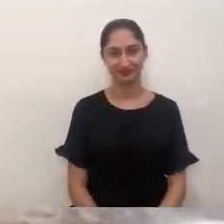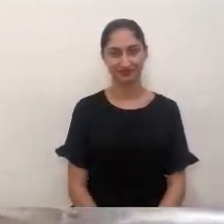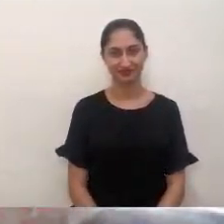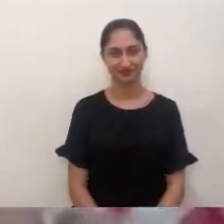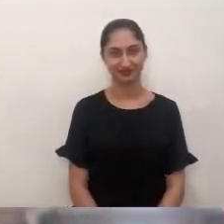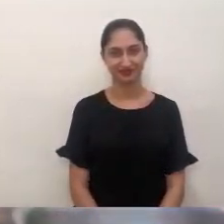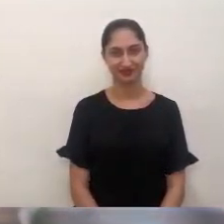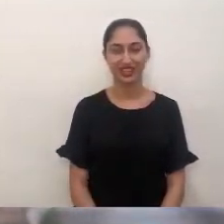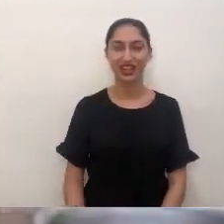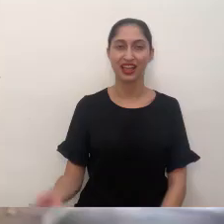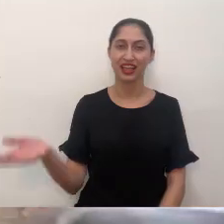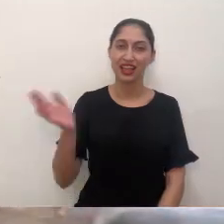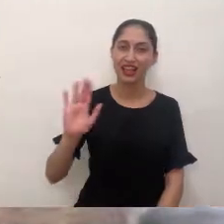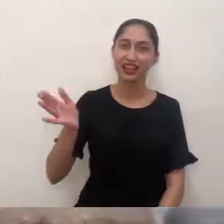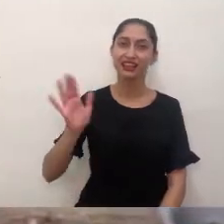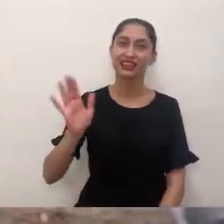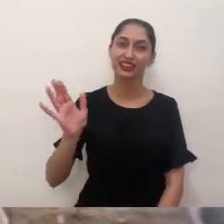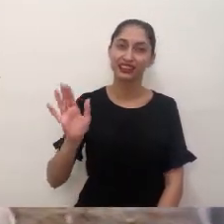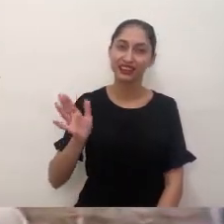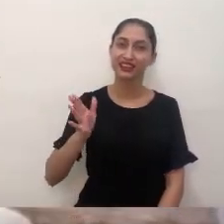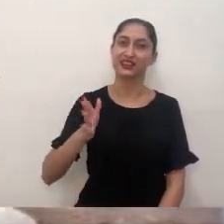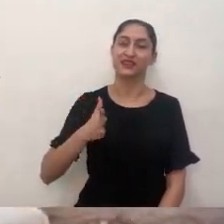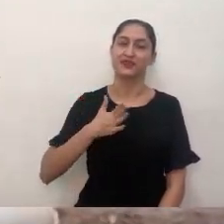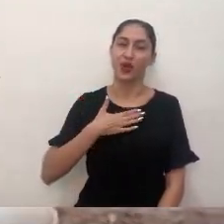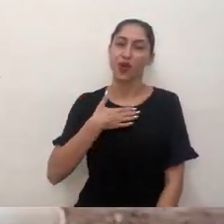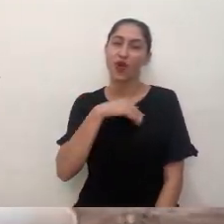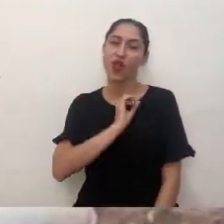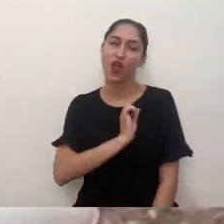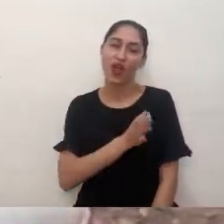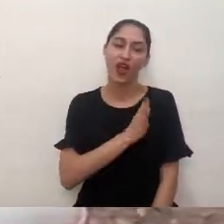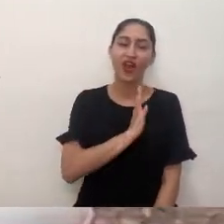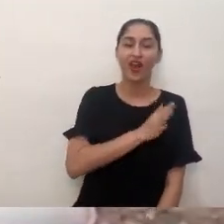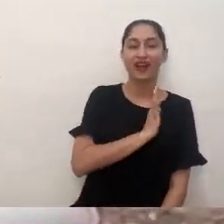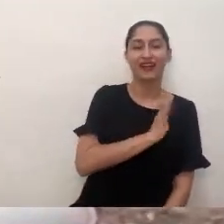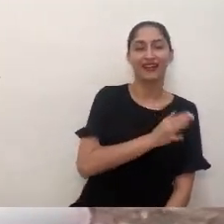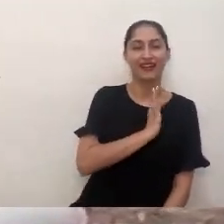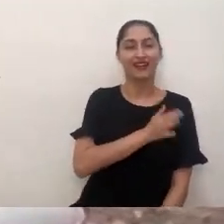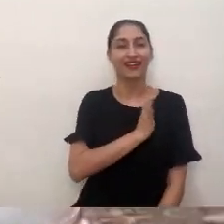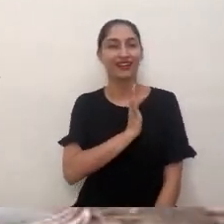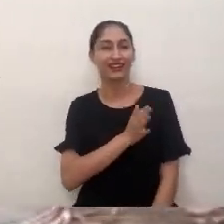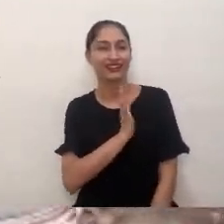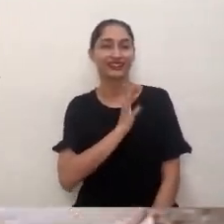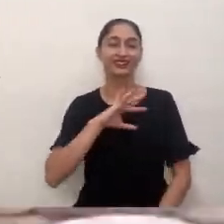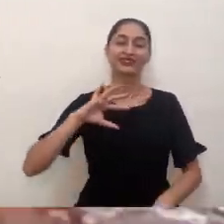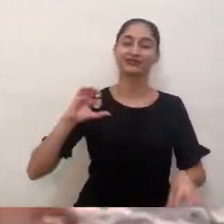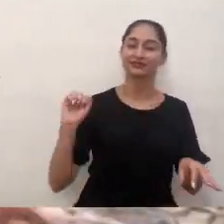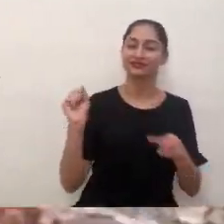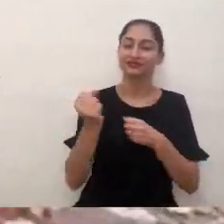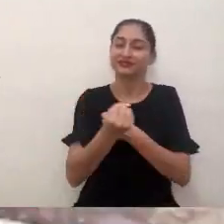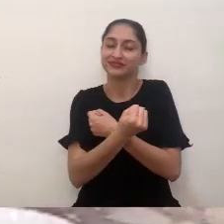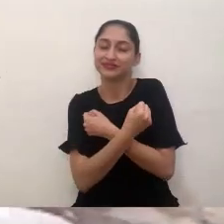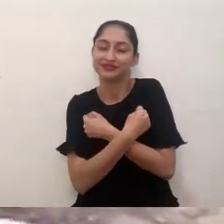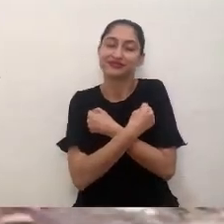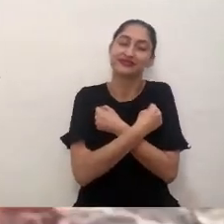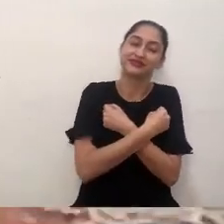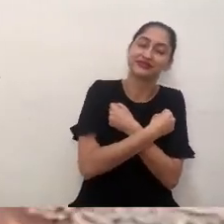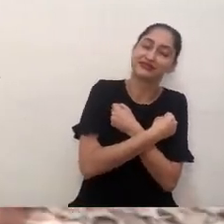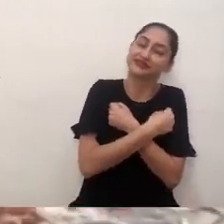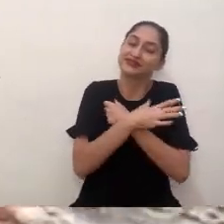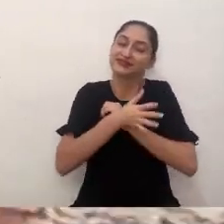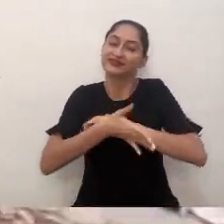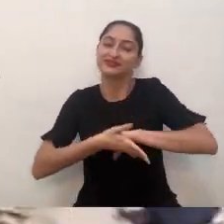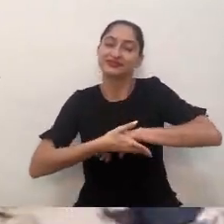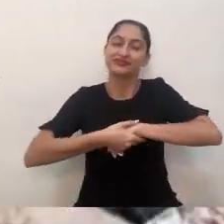Adeus, adeus, meu anjo, meu coração. Me dá um abraço, meu anjo, um aperto